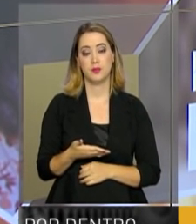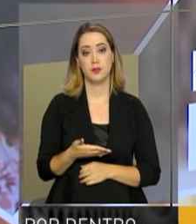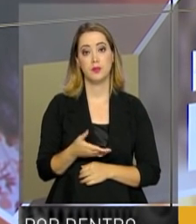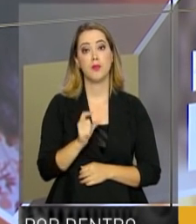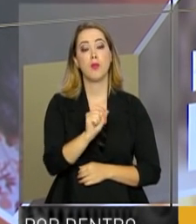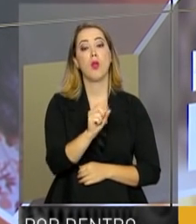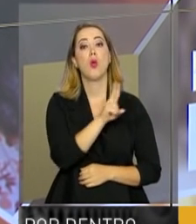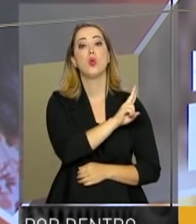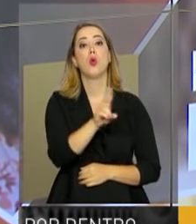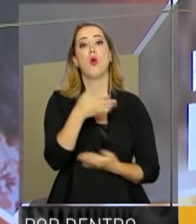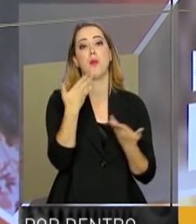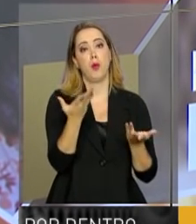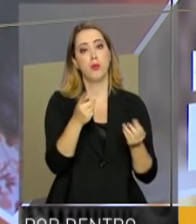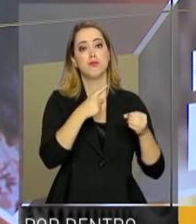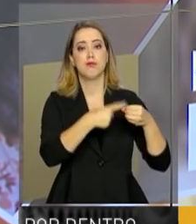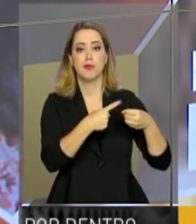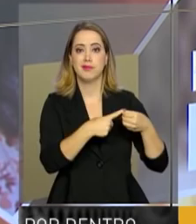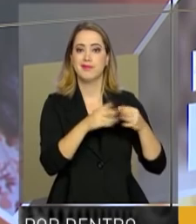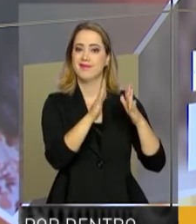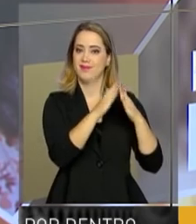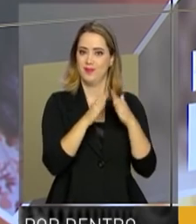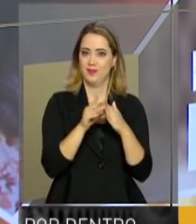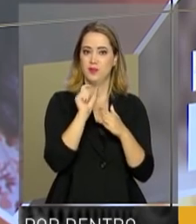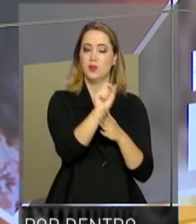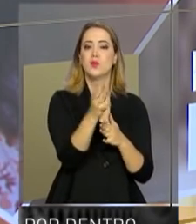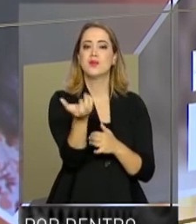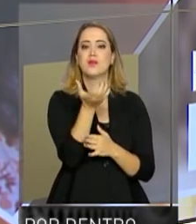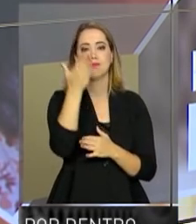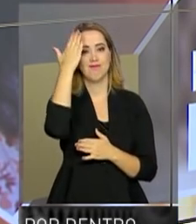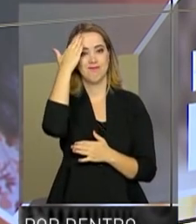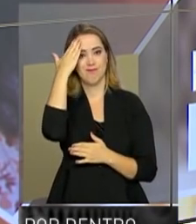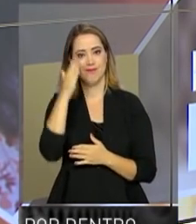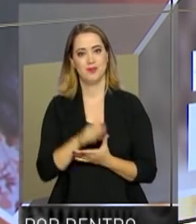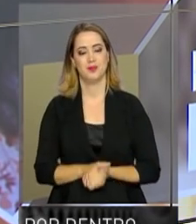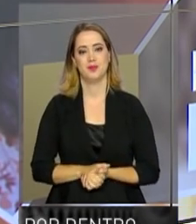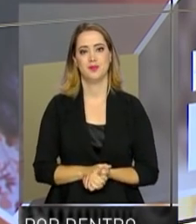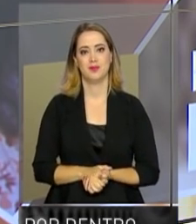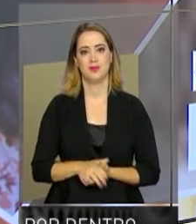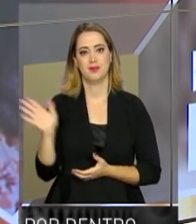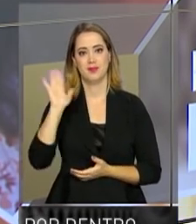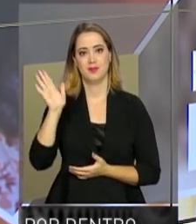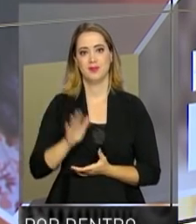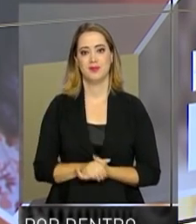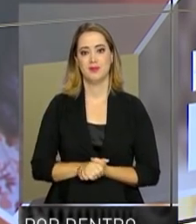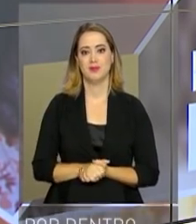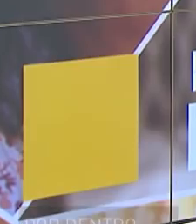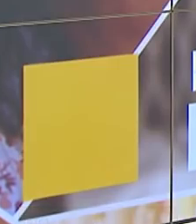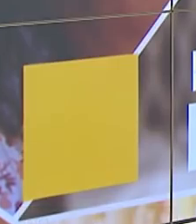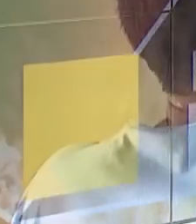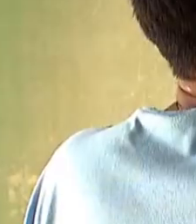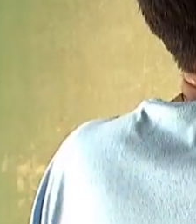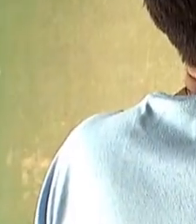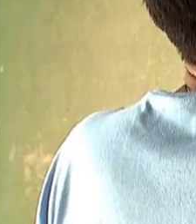pordentrodogoverno@presidencia.gov.br. Informe o seu nome, a cidade onde você mora e o que você gostaria de saber. Até a próxima!